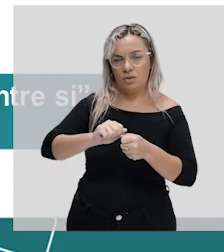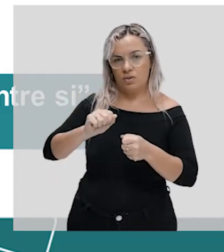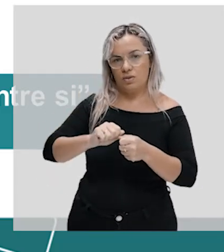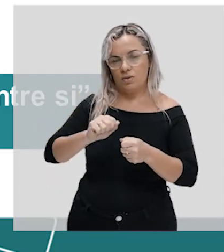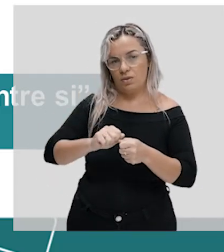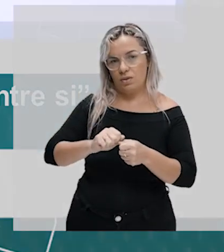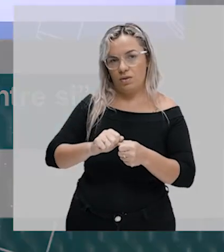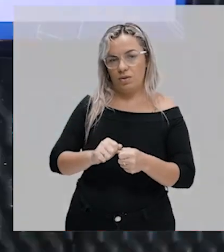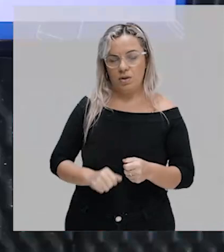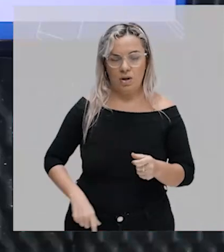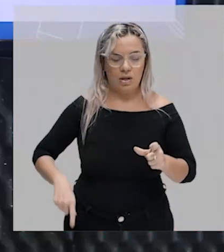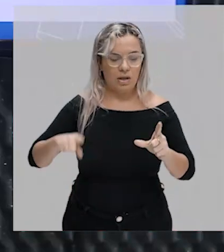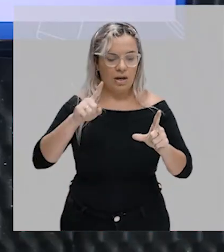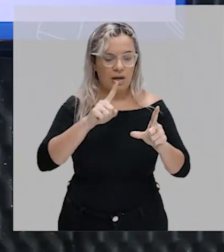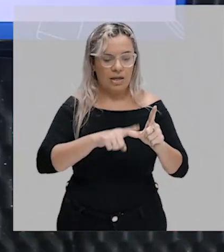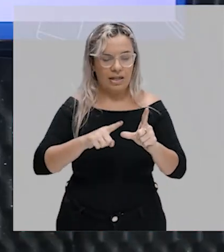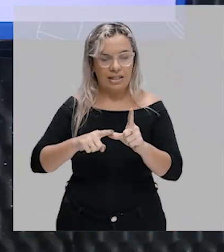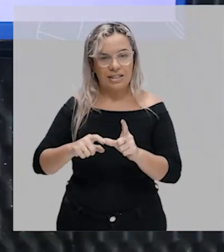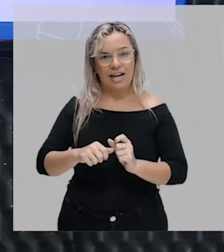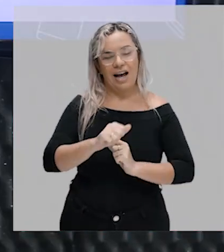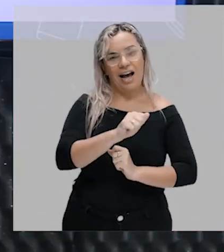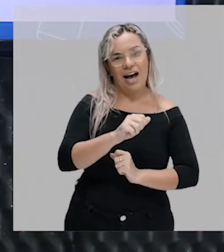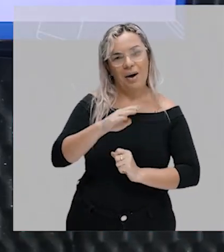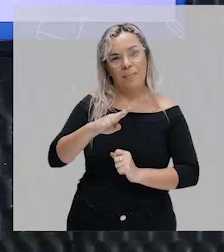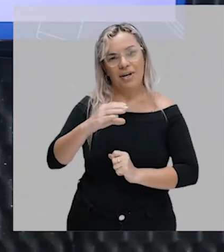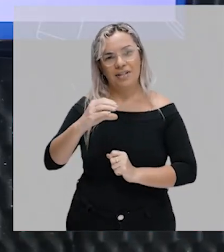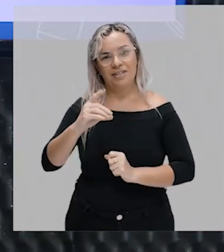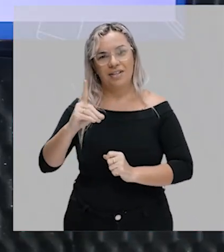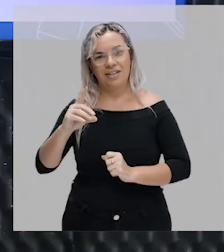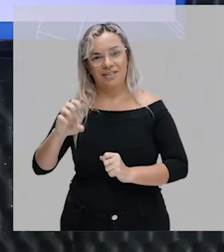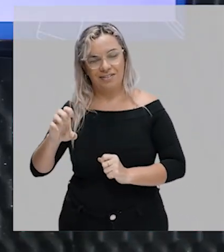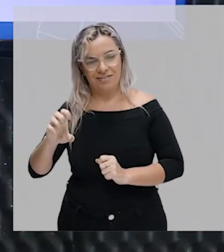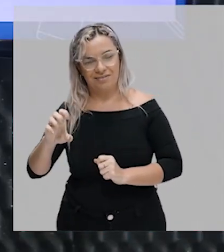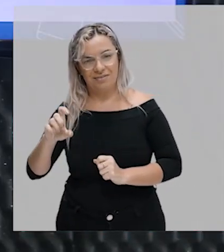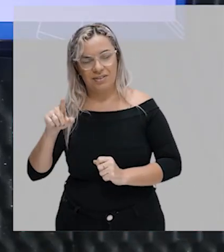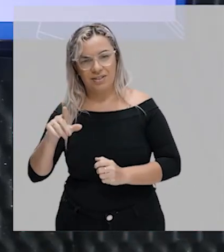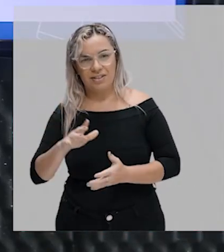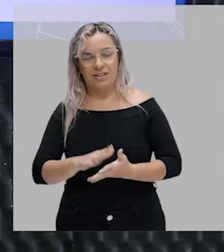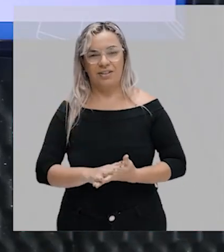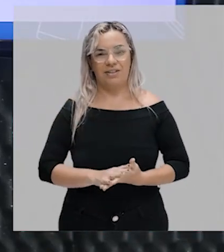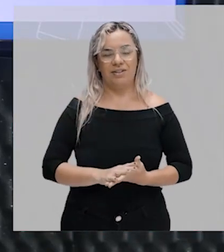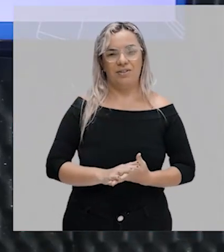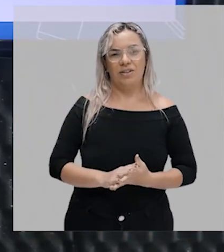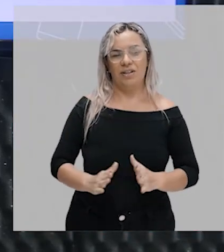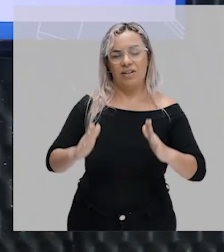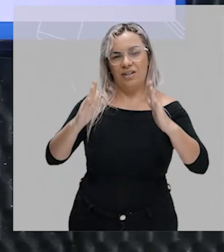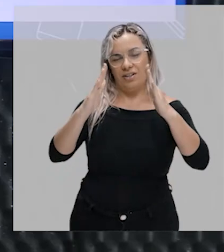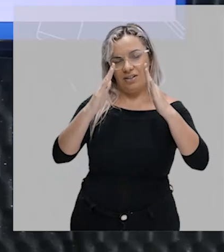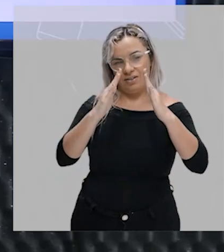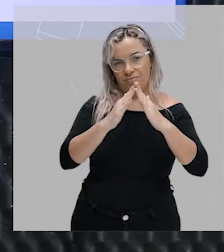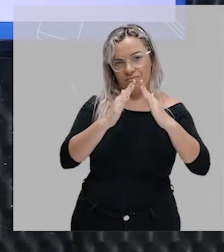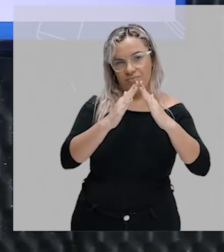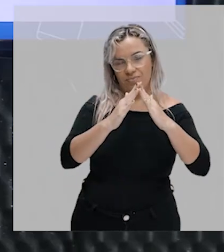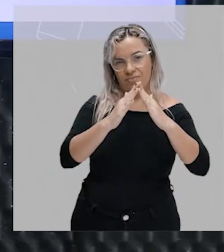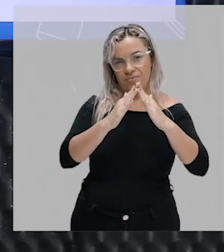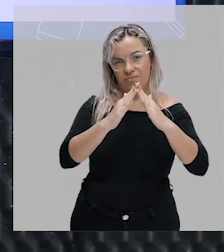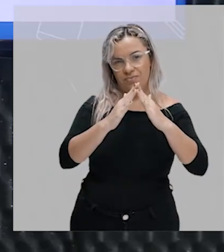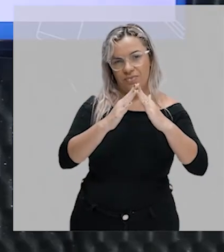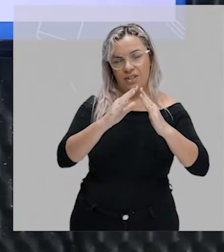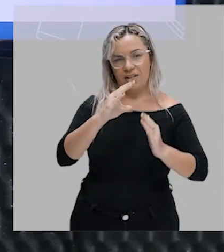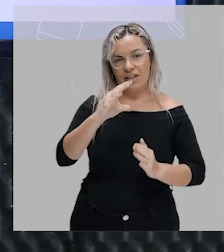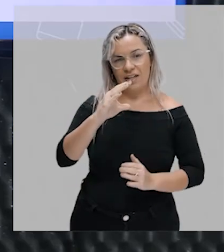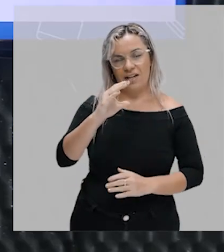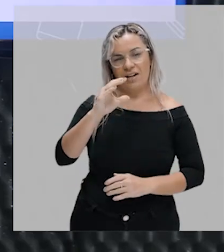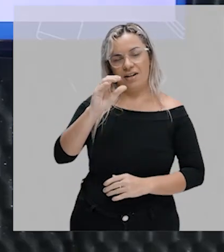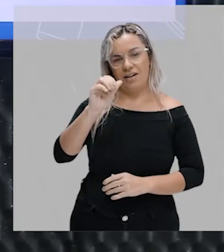ela pode soletrar, faz aí, Day para mim, a casa, não, só com a datologia, vai